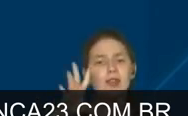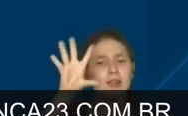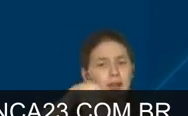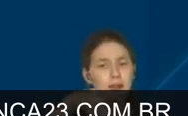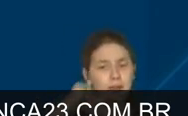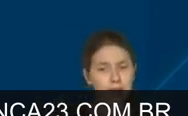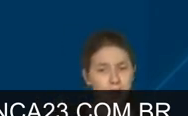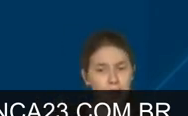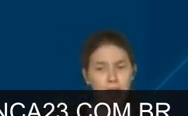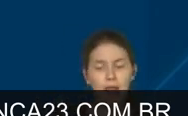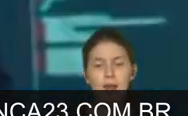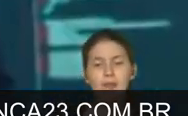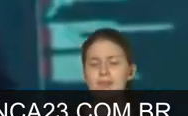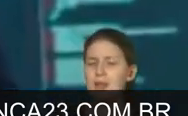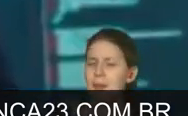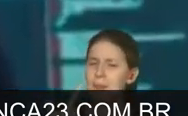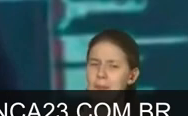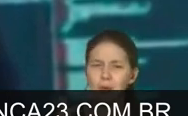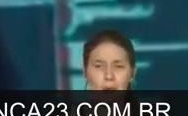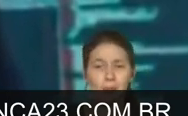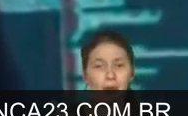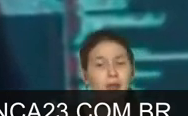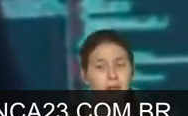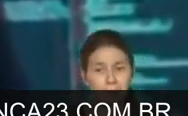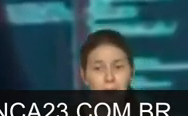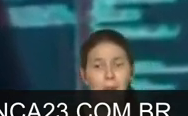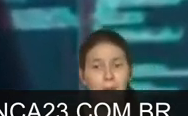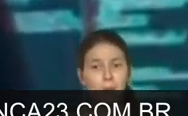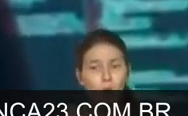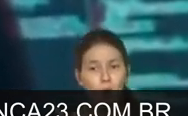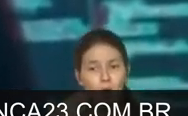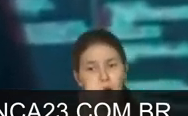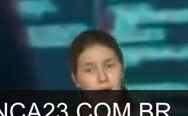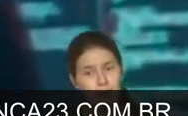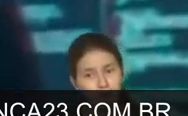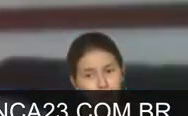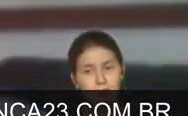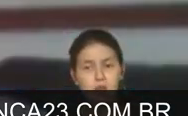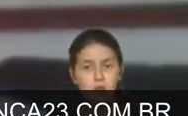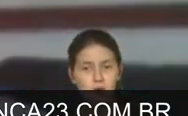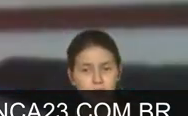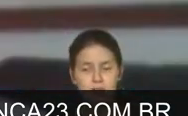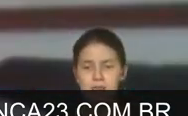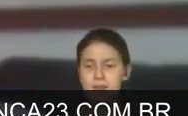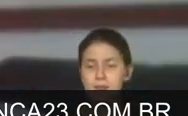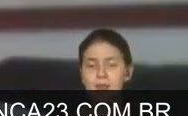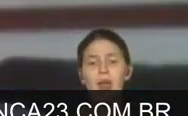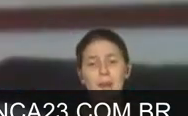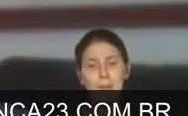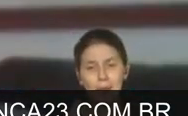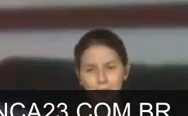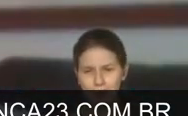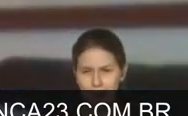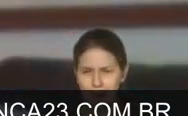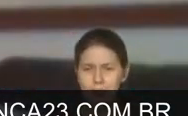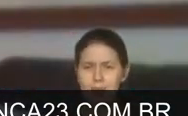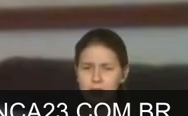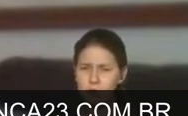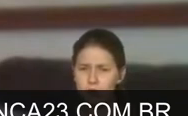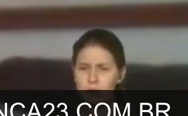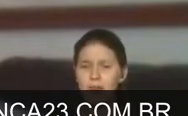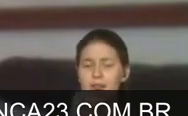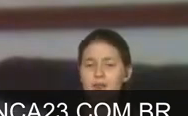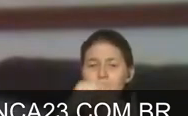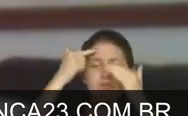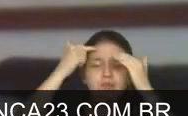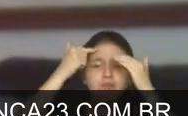que acabaram em sequelas e mesmo em mortes de crianças e adolescentes. A criança e o adolescente, eles não desenvolveram esse lobo aqui, que